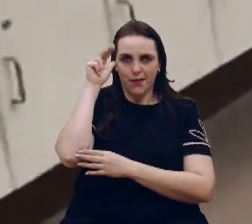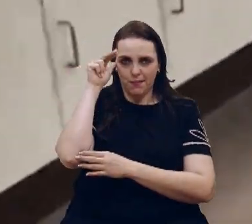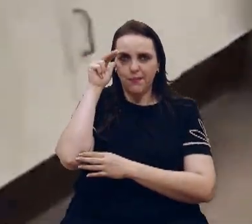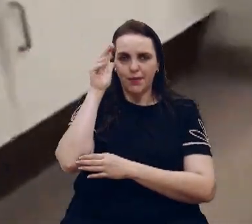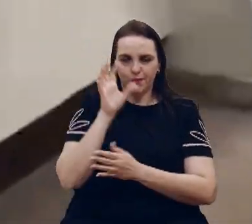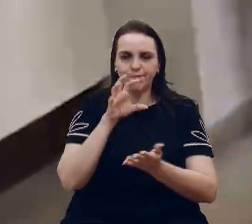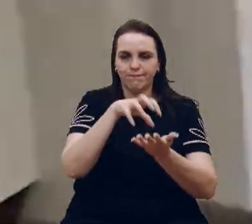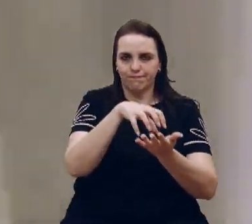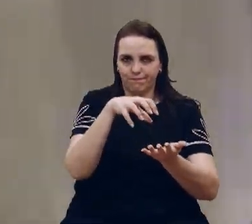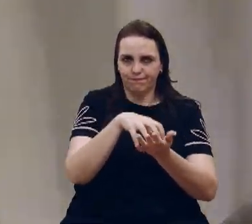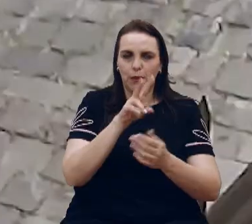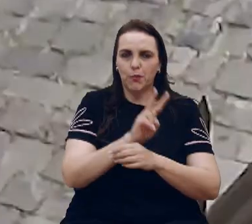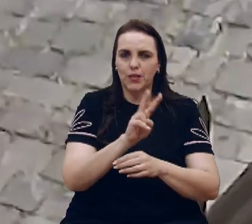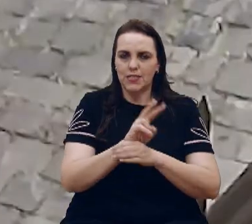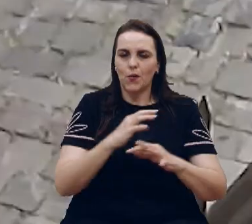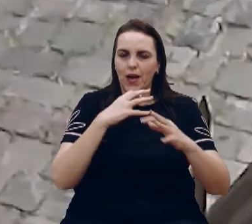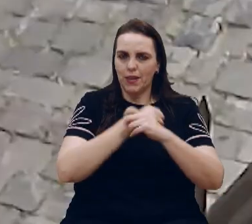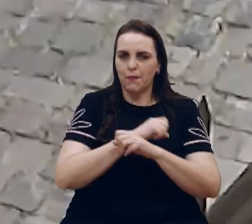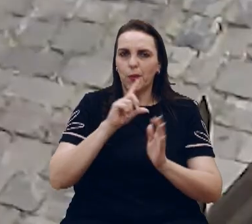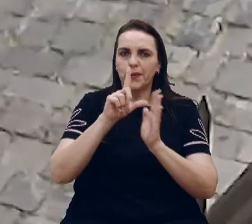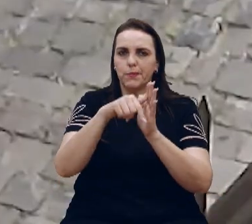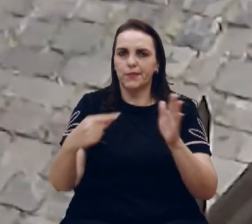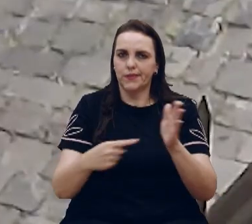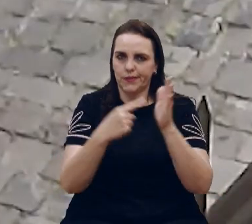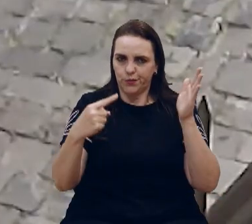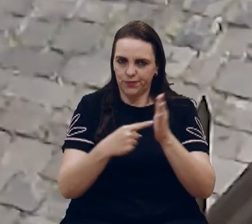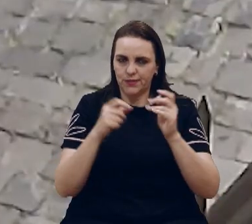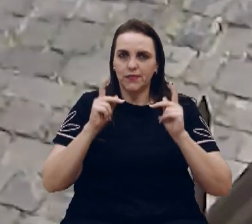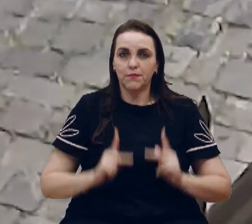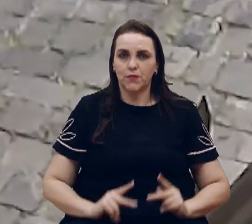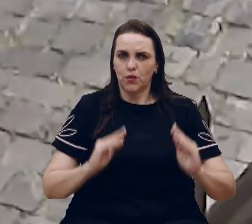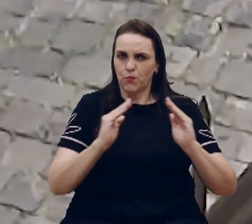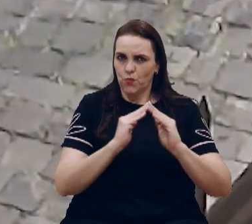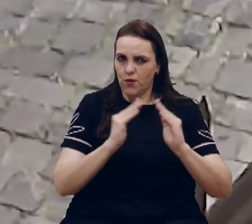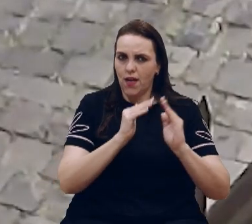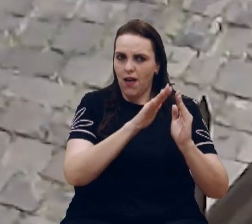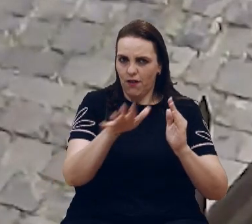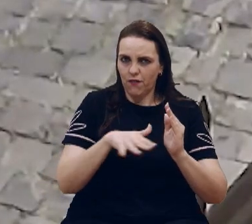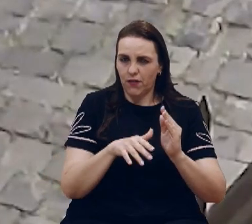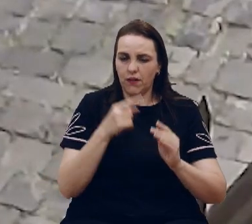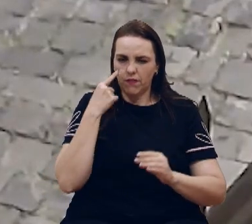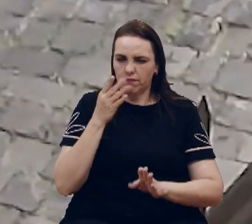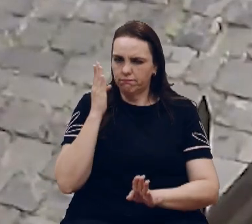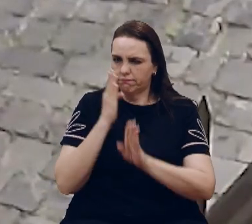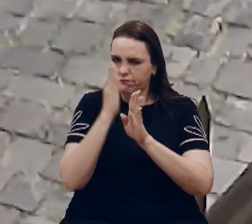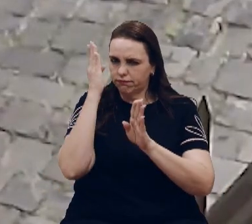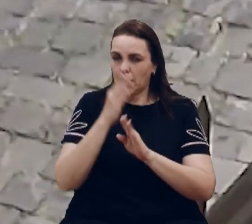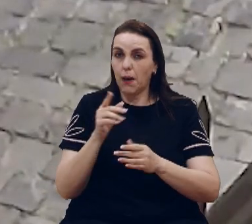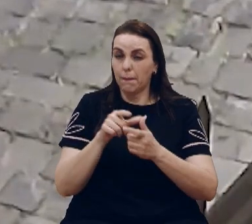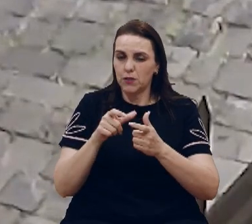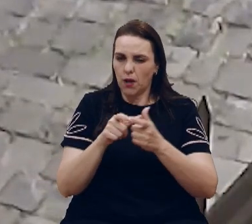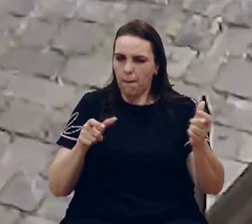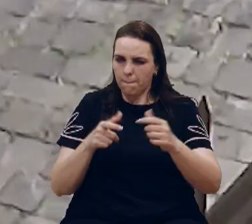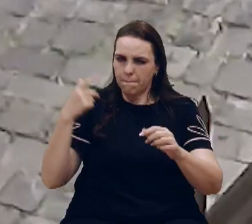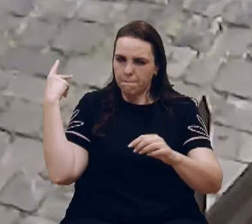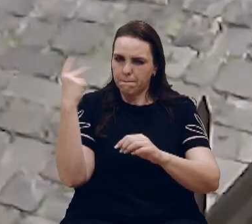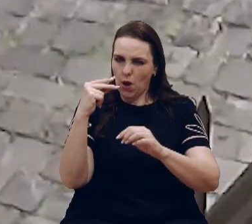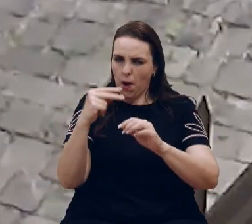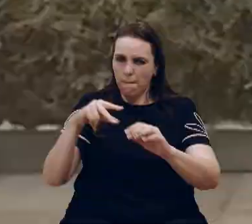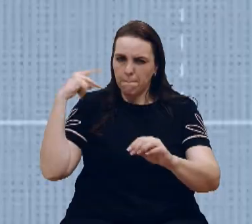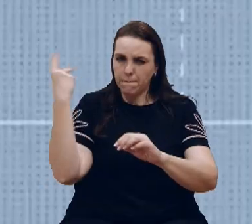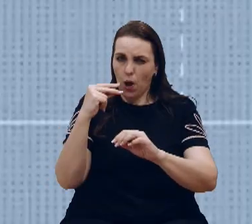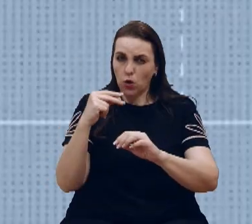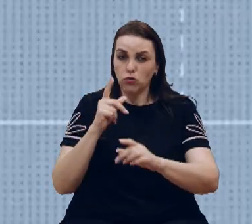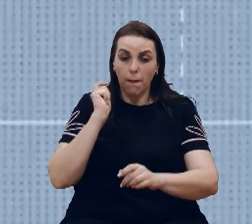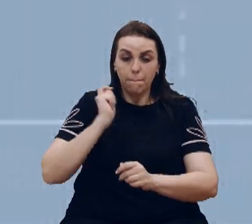Proteção Animal após denúncias. Uma das moradoras flagrou um homem mais 2 crianças com um pedaço de madeira cheio de pregos agredindo o